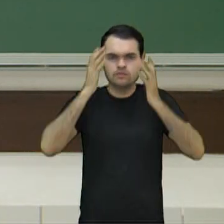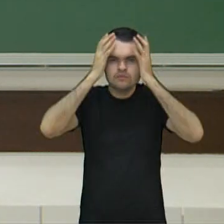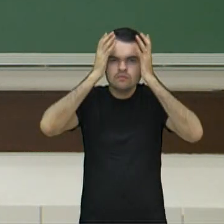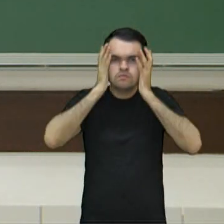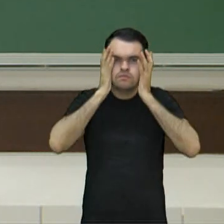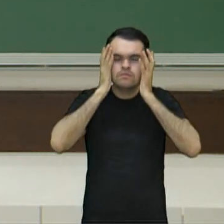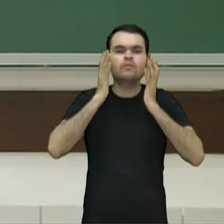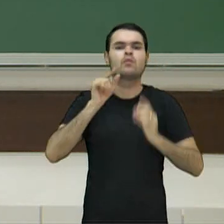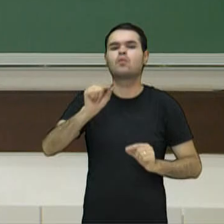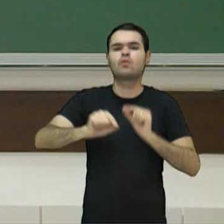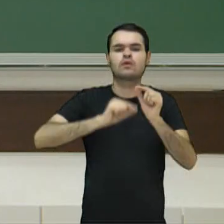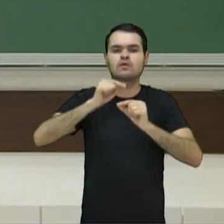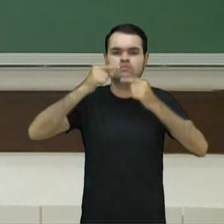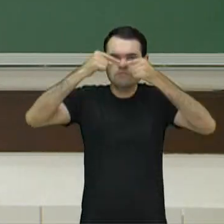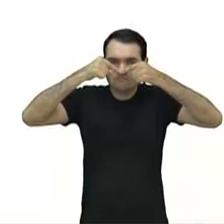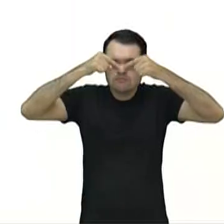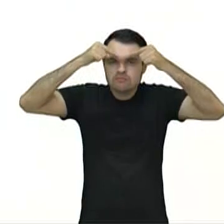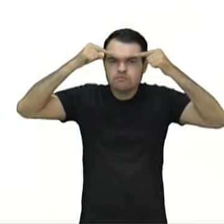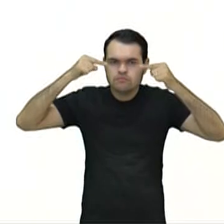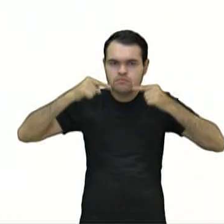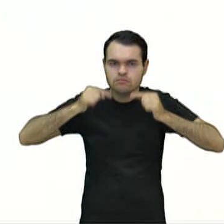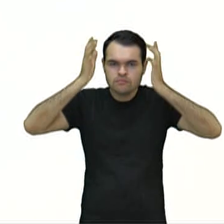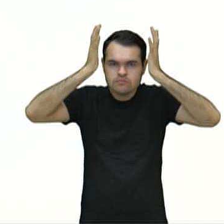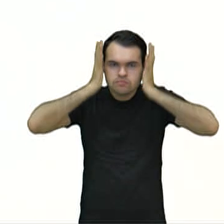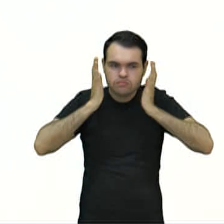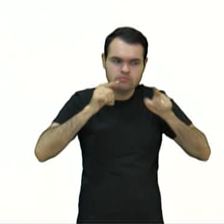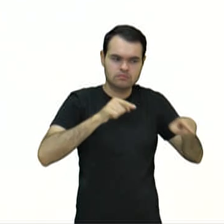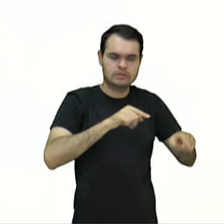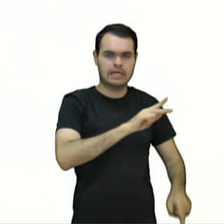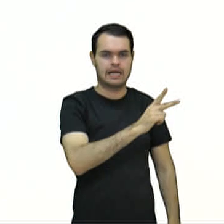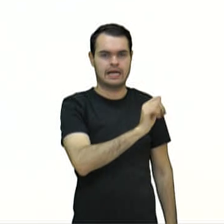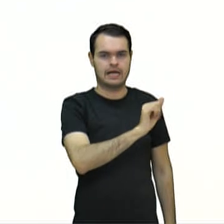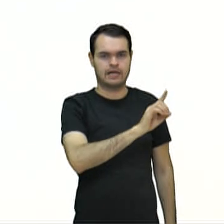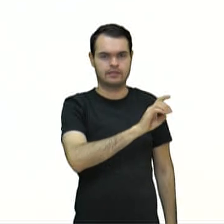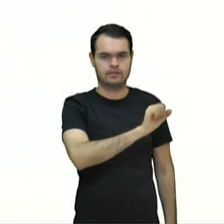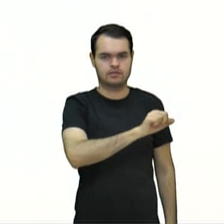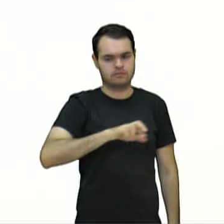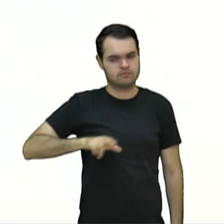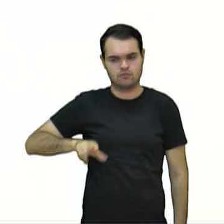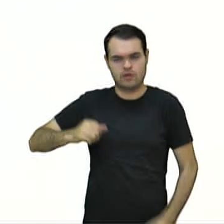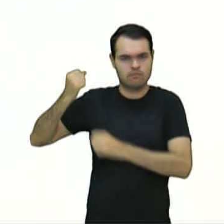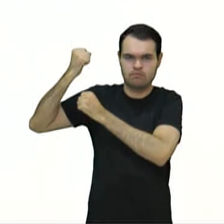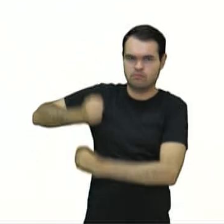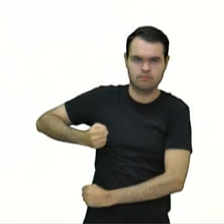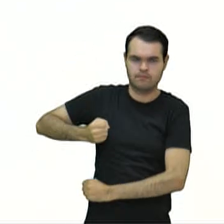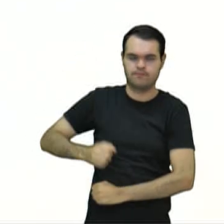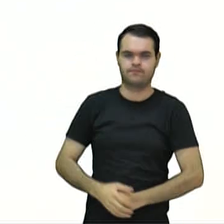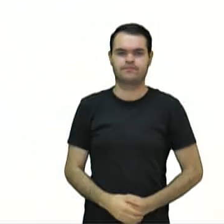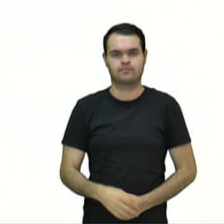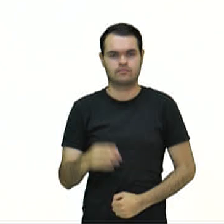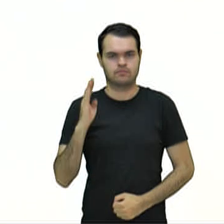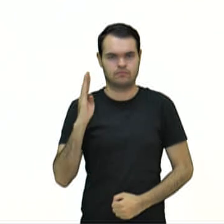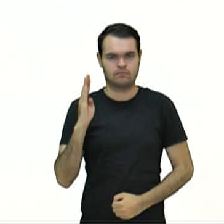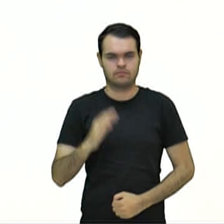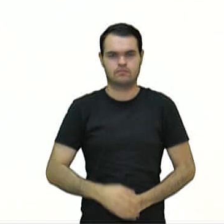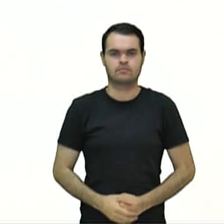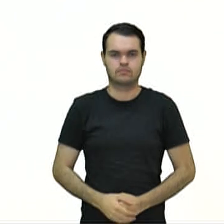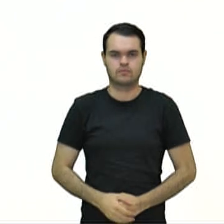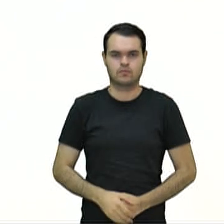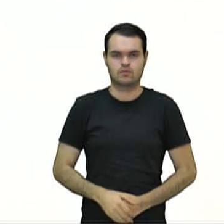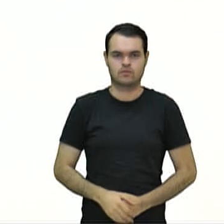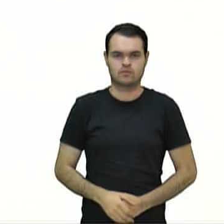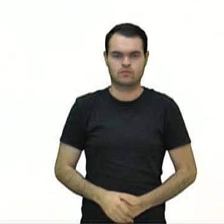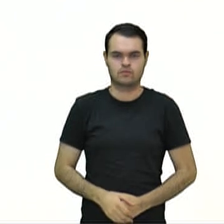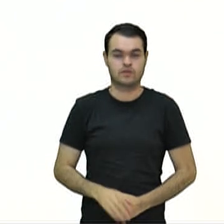nós sabemos que quem possui um capacete é Hades e não Poseidon. Poseidon's brothers were Cyclops,